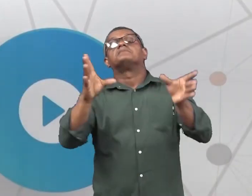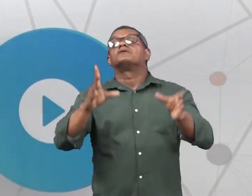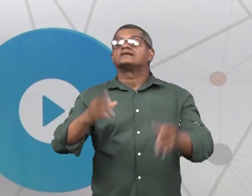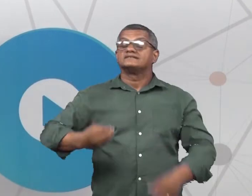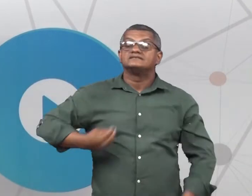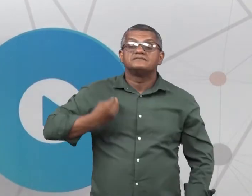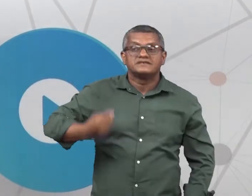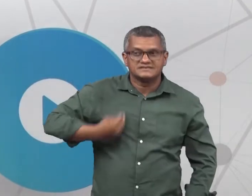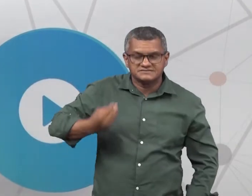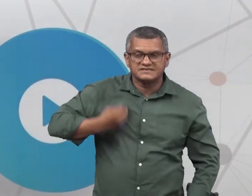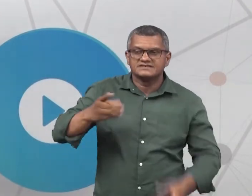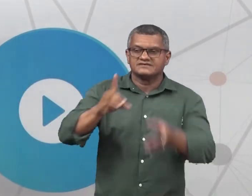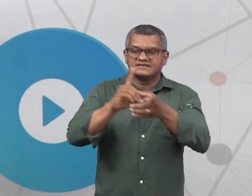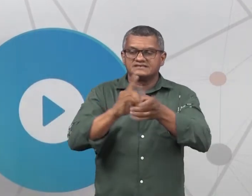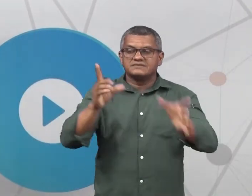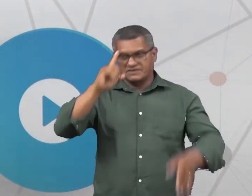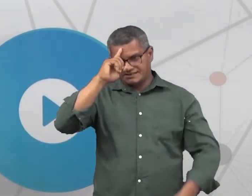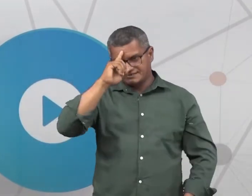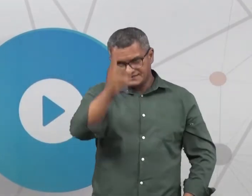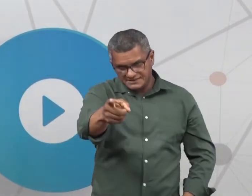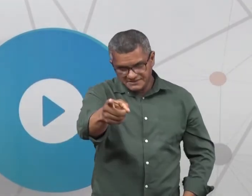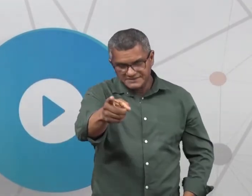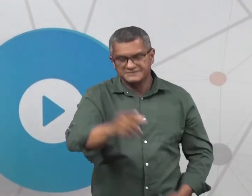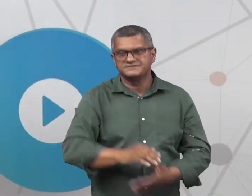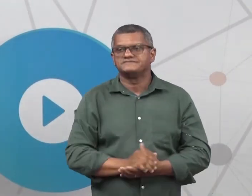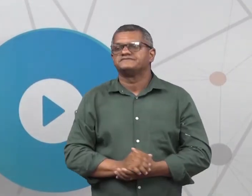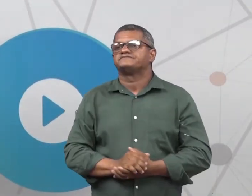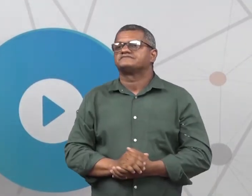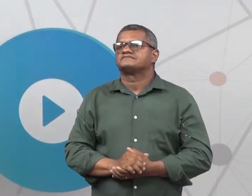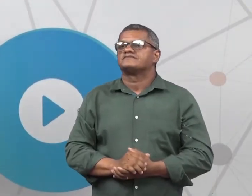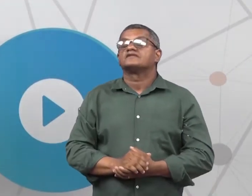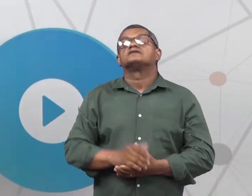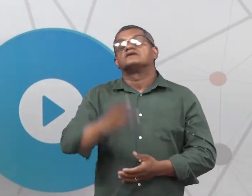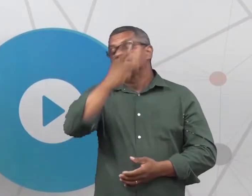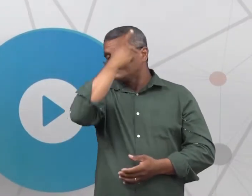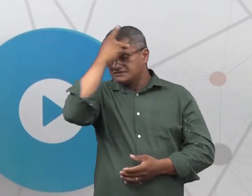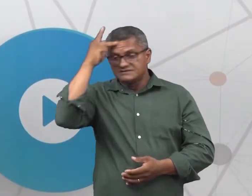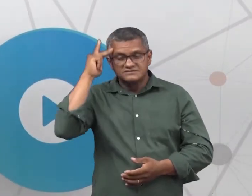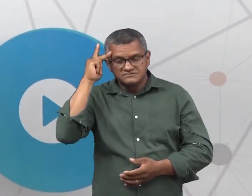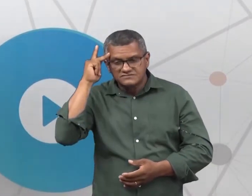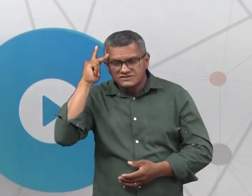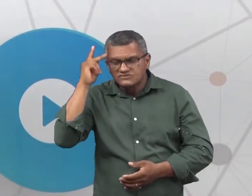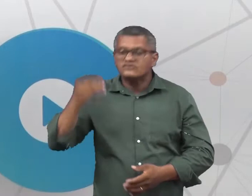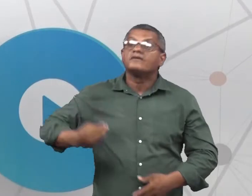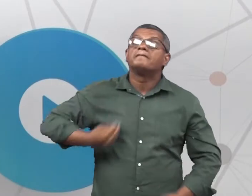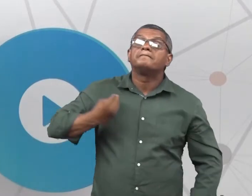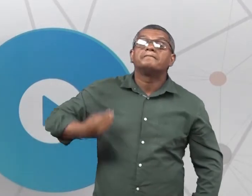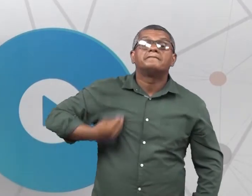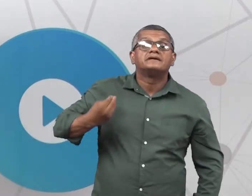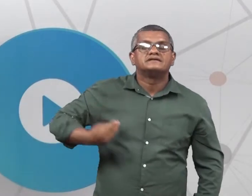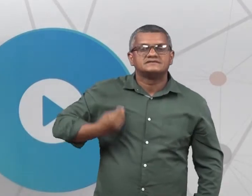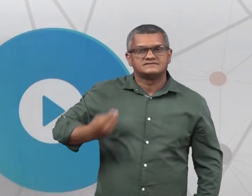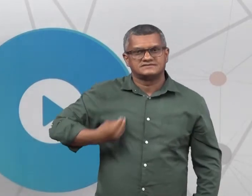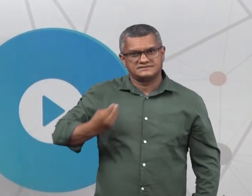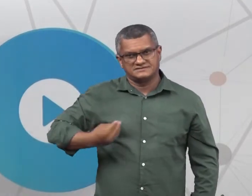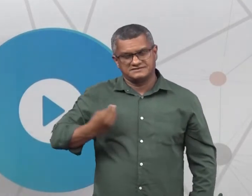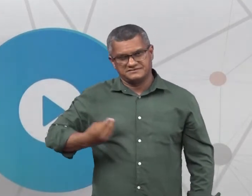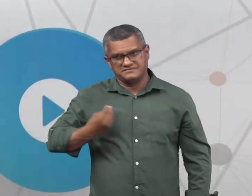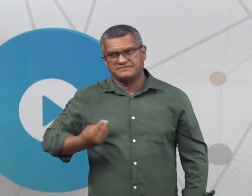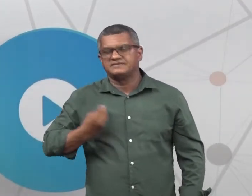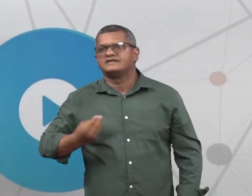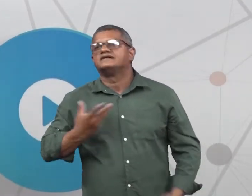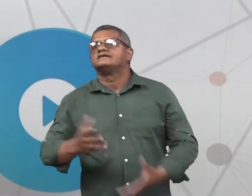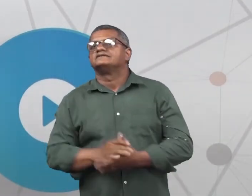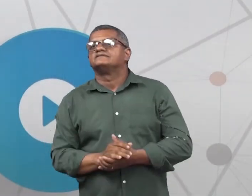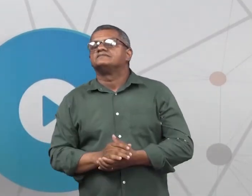que na democracia participativa ou na democracia deliberativa, né, as pessoas iriam participar